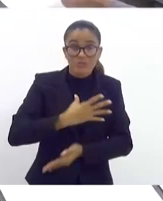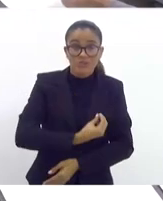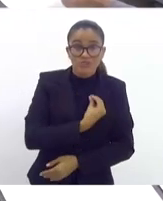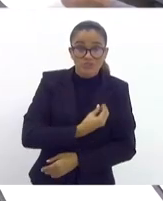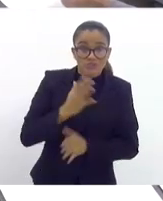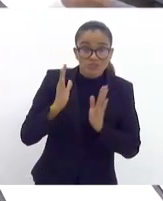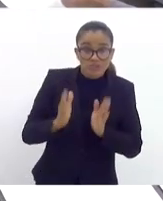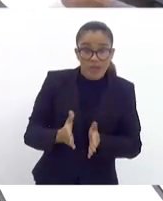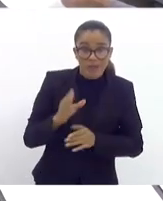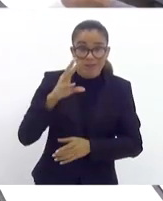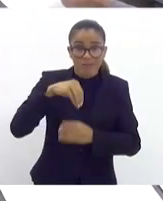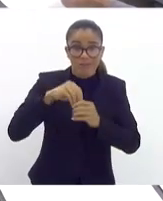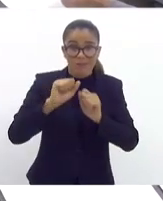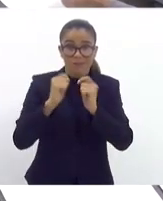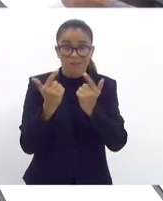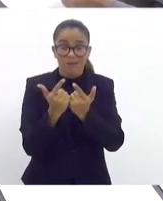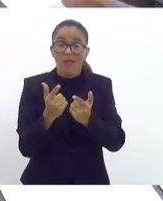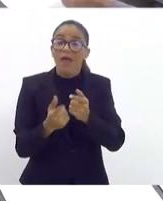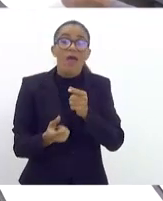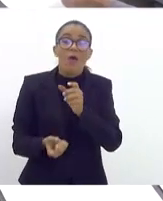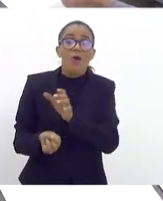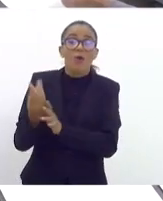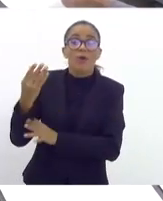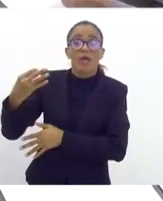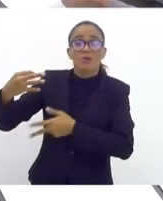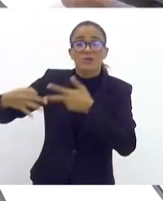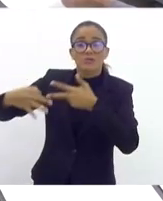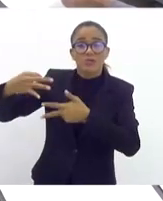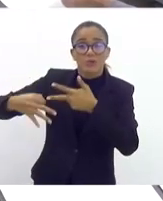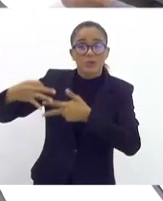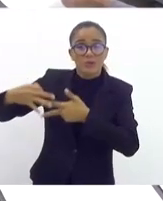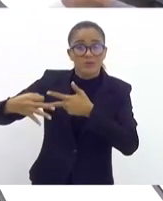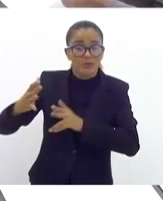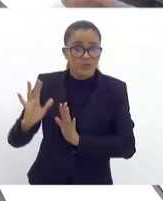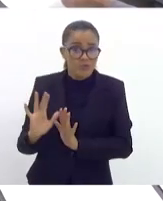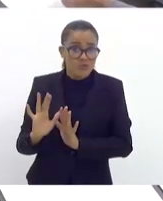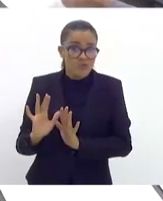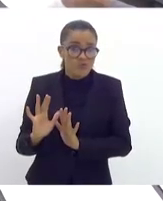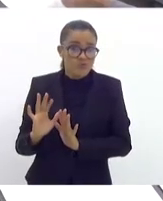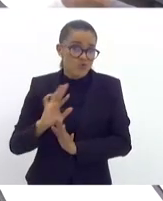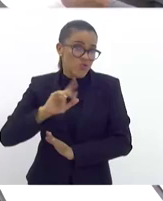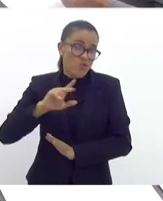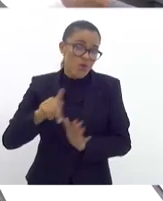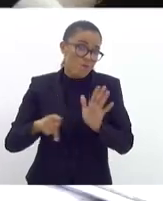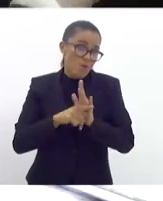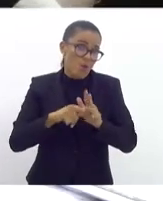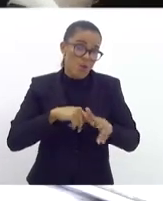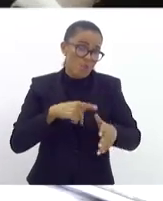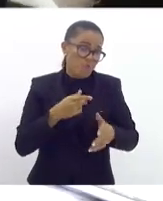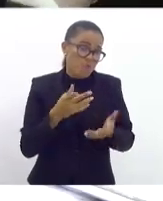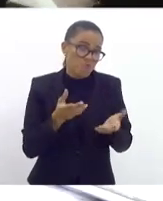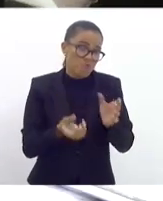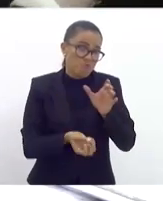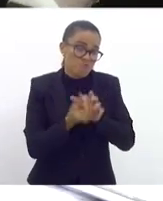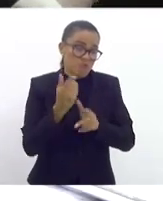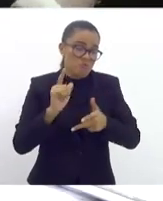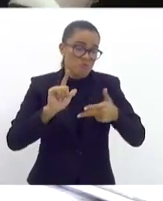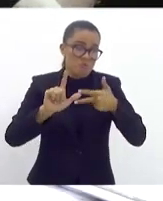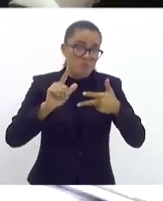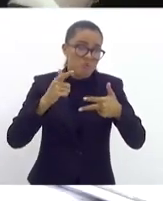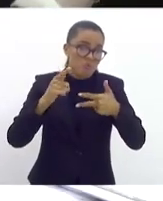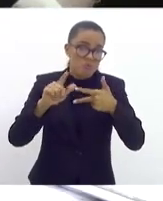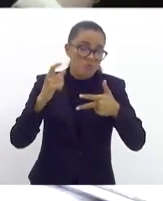aqui no parlamento é de origem do executivo não foi a origem do do Parlamento né então teria